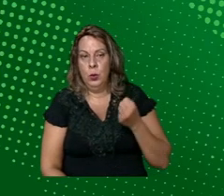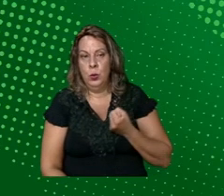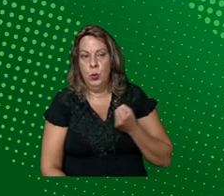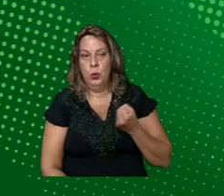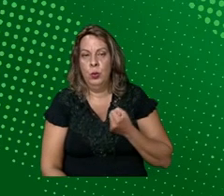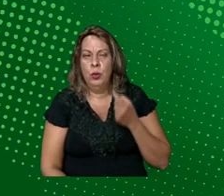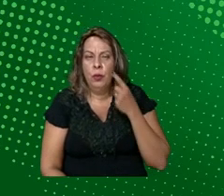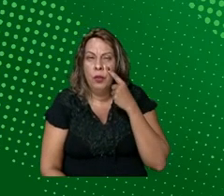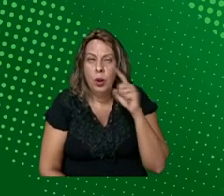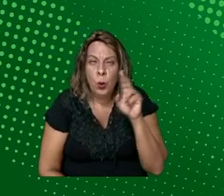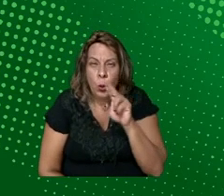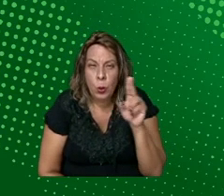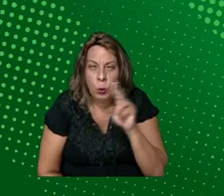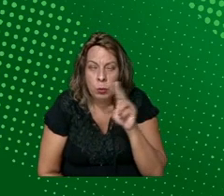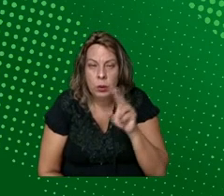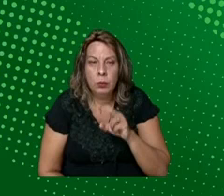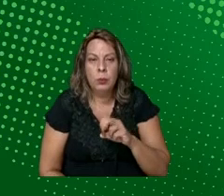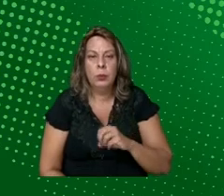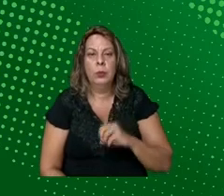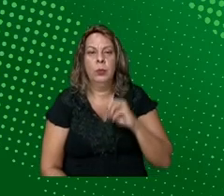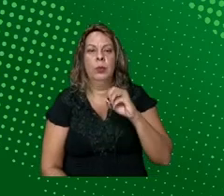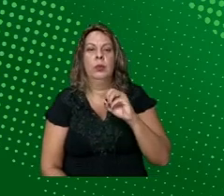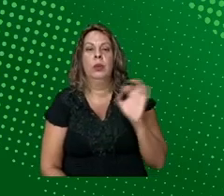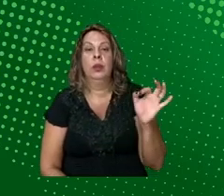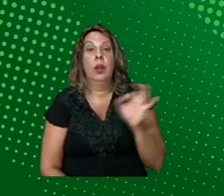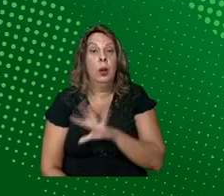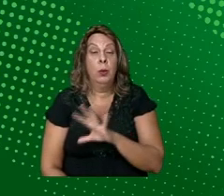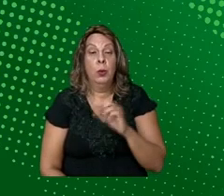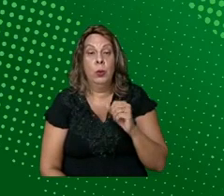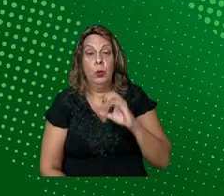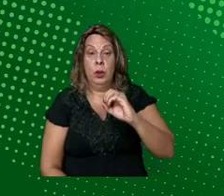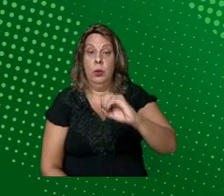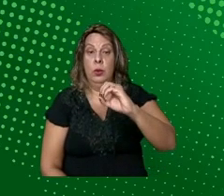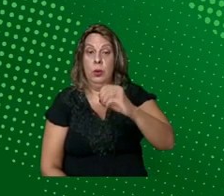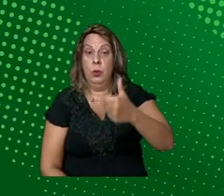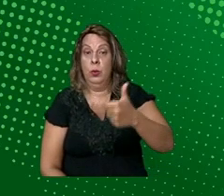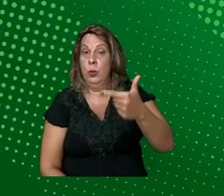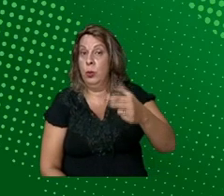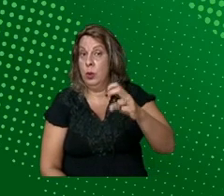vai tentando traduzir o nome ali. Acabou de ser sorteado o número